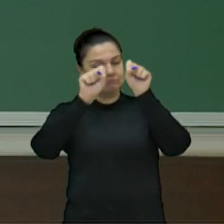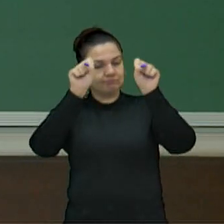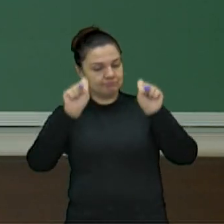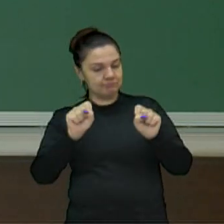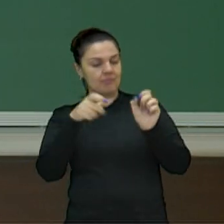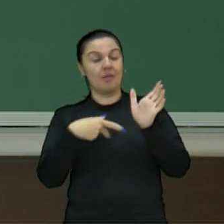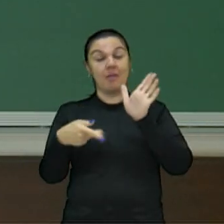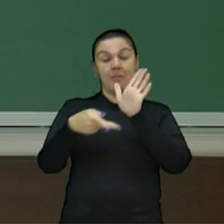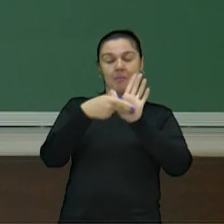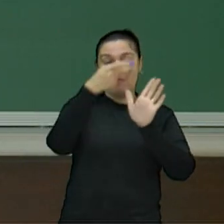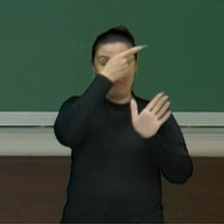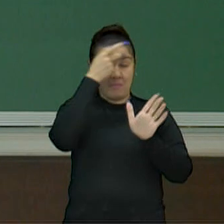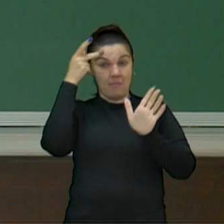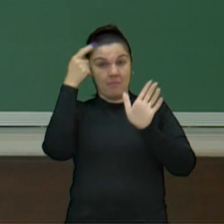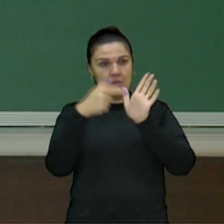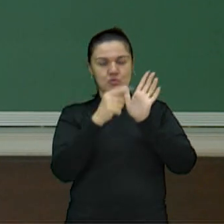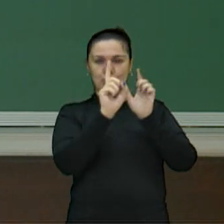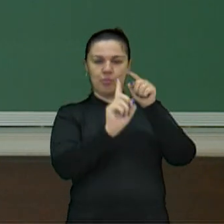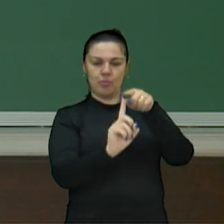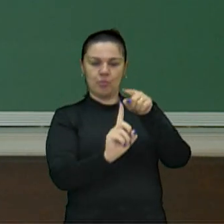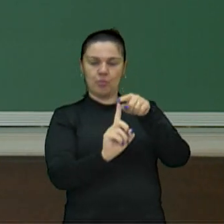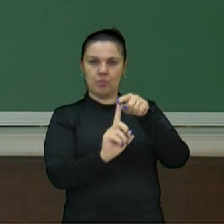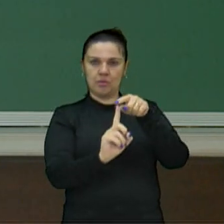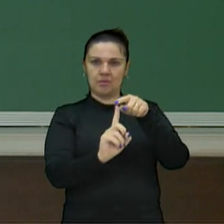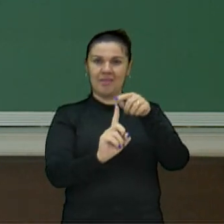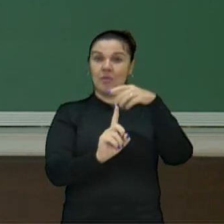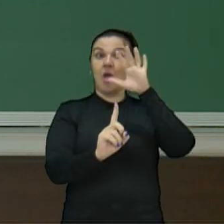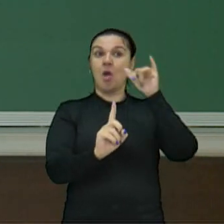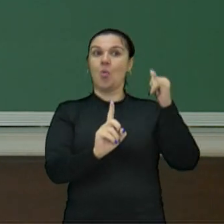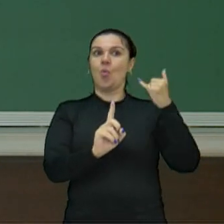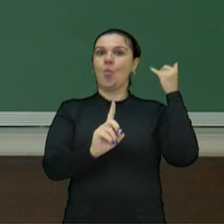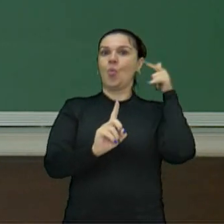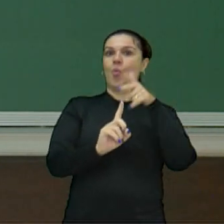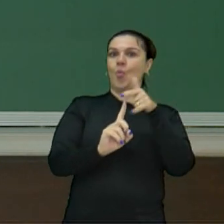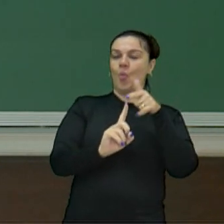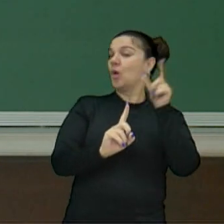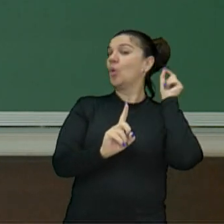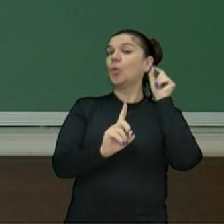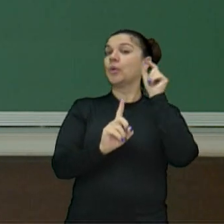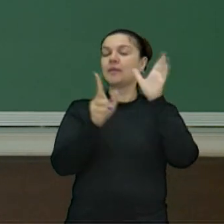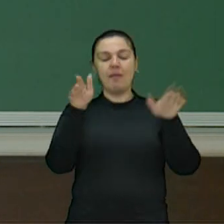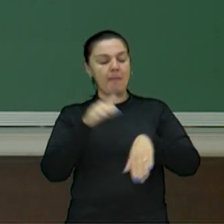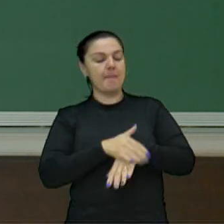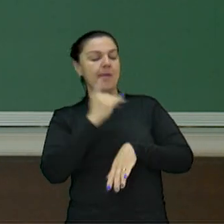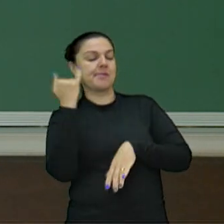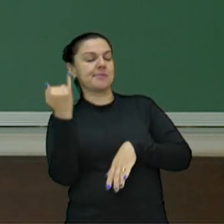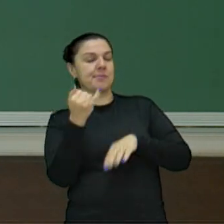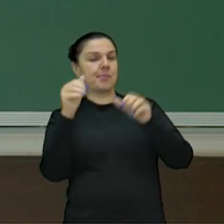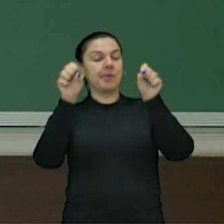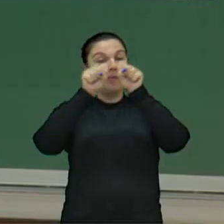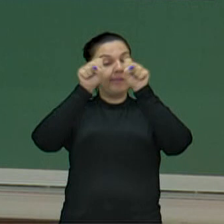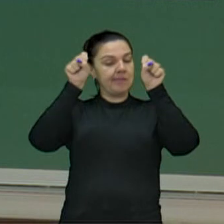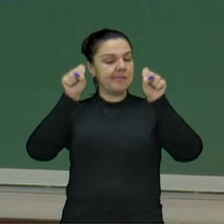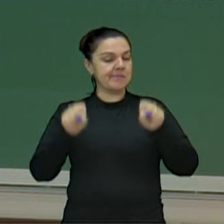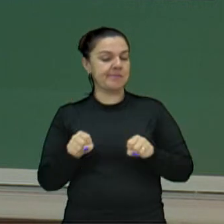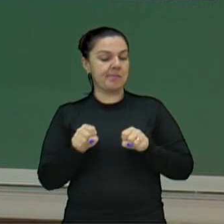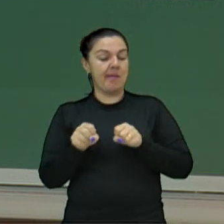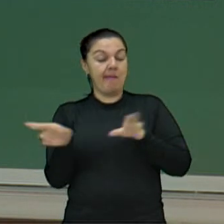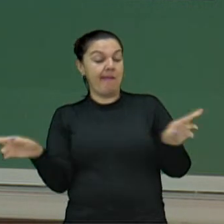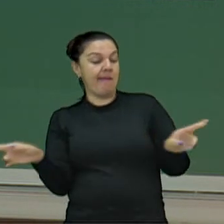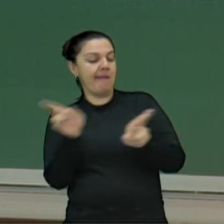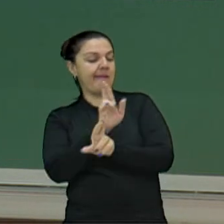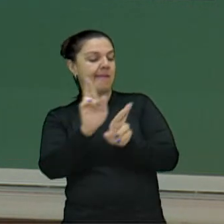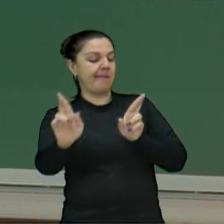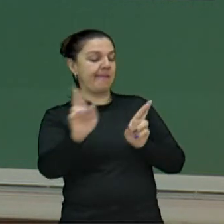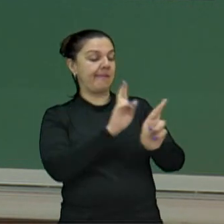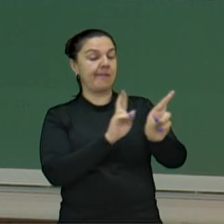elemento que compõe esse sistema, não é tão relevante. O que é mais importante num sistema são as relações entre os vários indivíduos